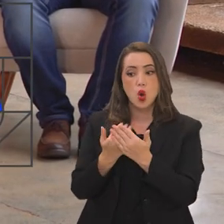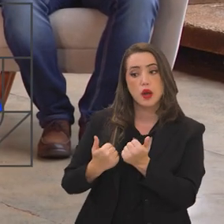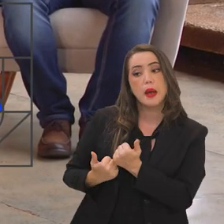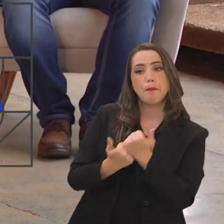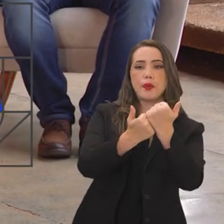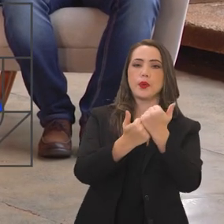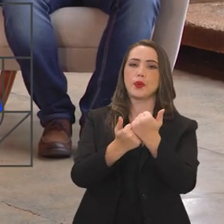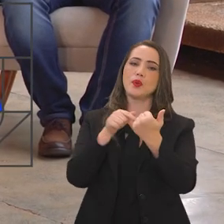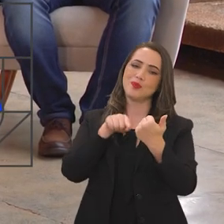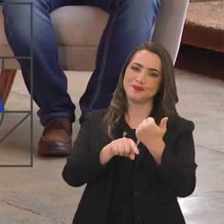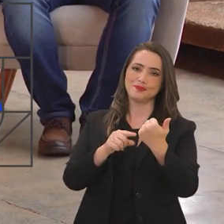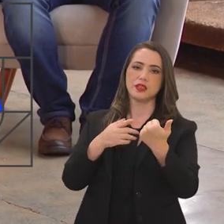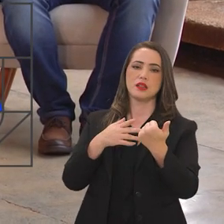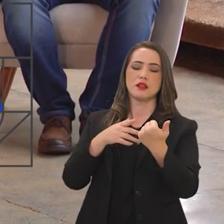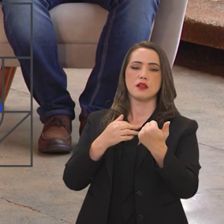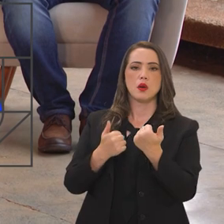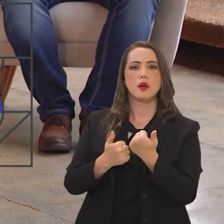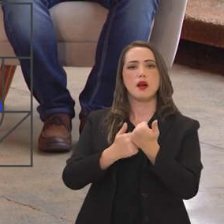apoio